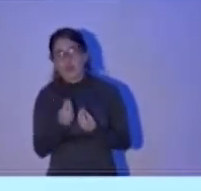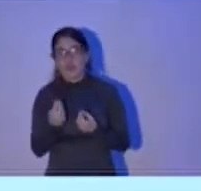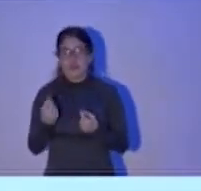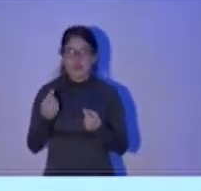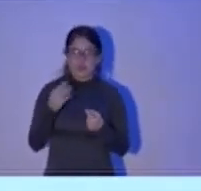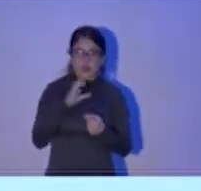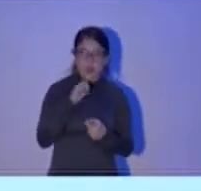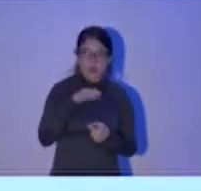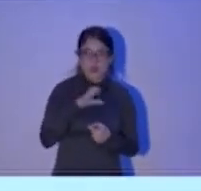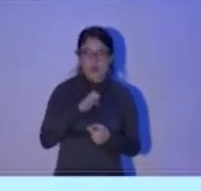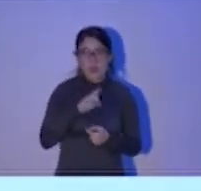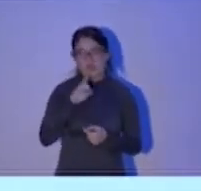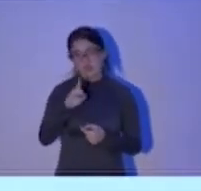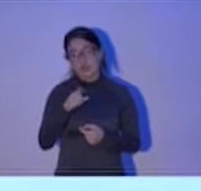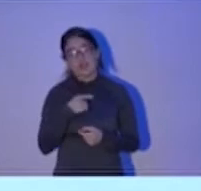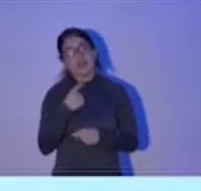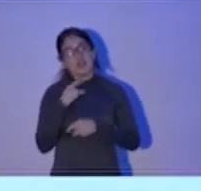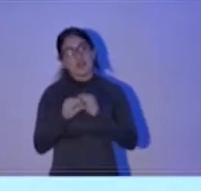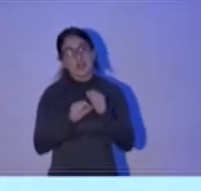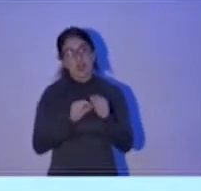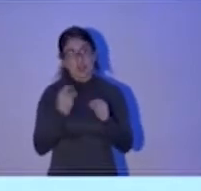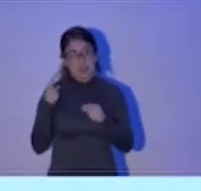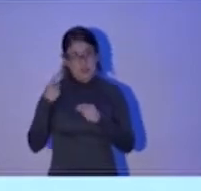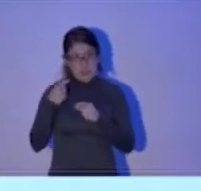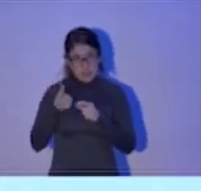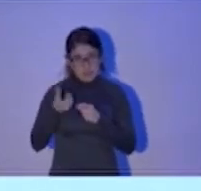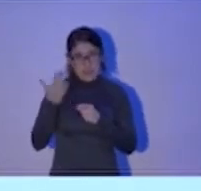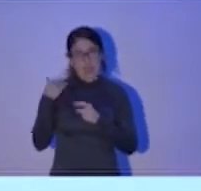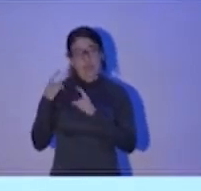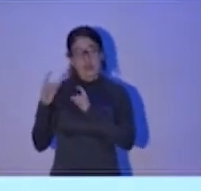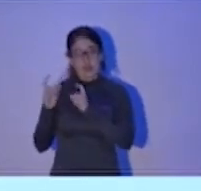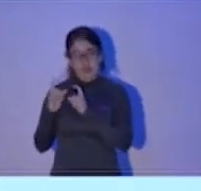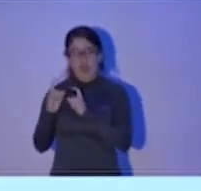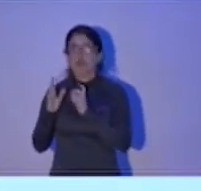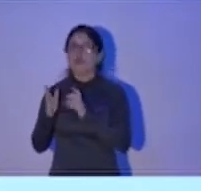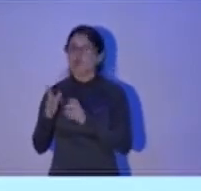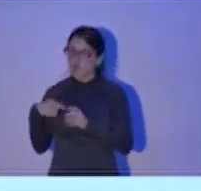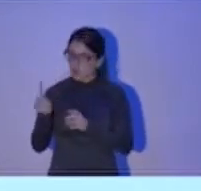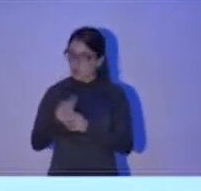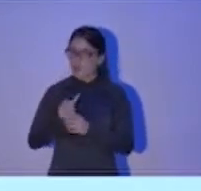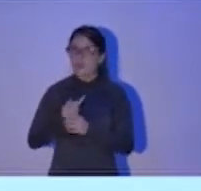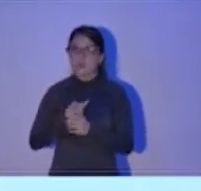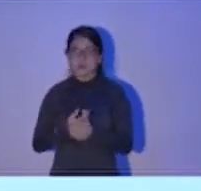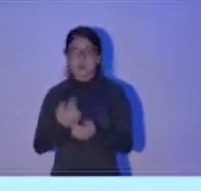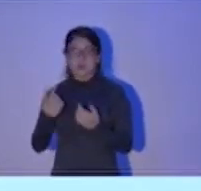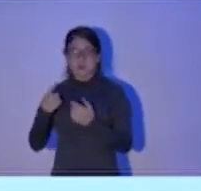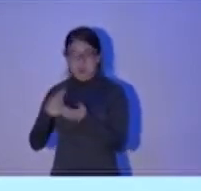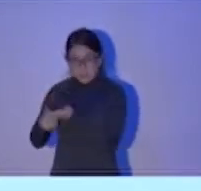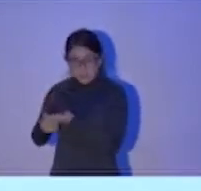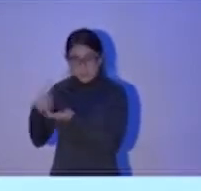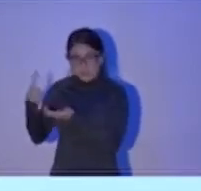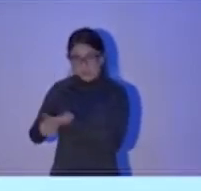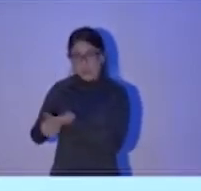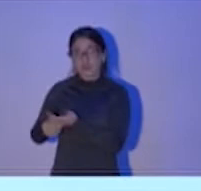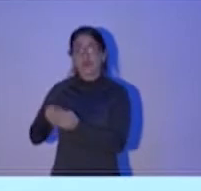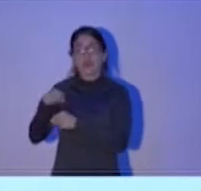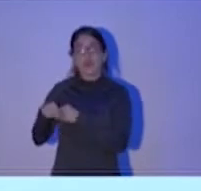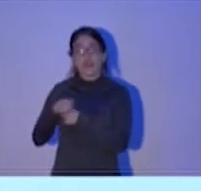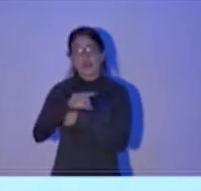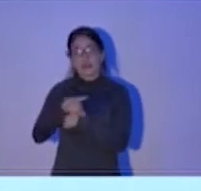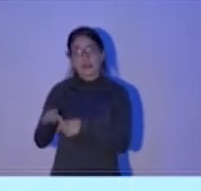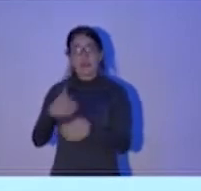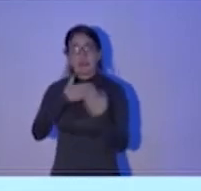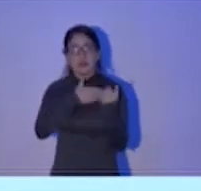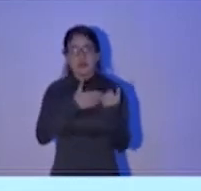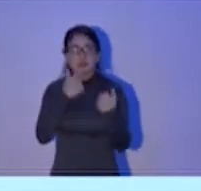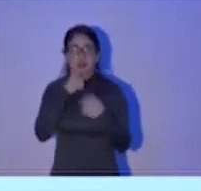CONSED. Então, nós saímos de lá com essa tarefa, com esse dever de casa que precisa ser feito para que a gente tenha essa garantia do